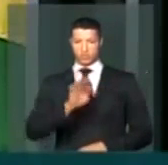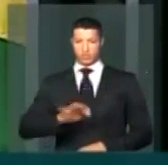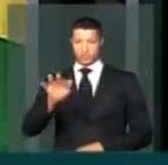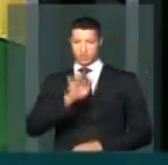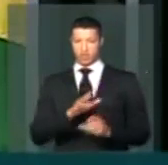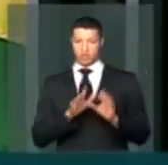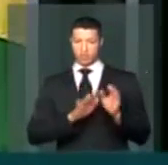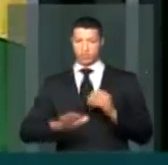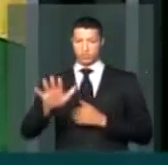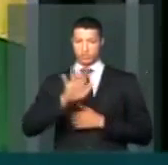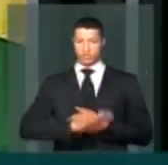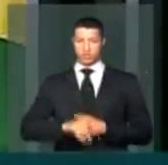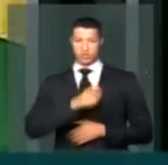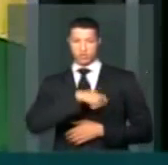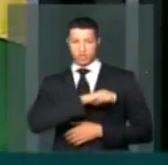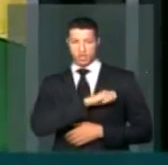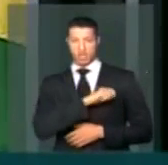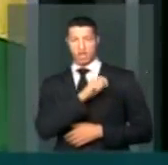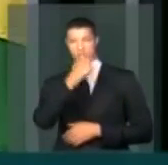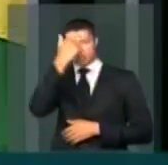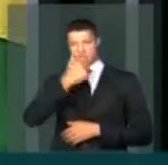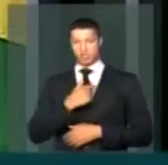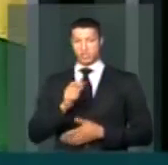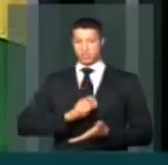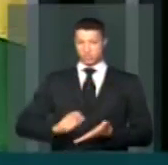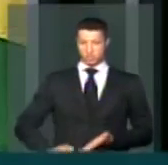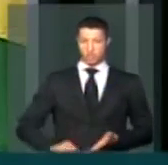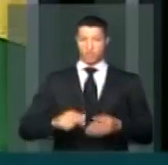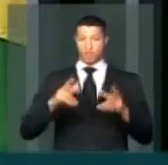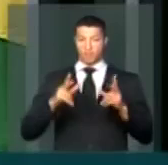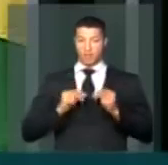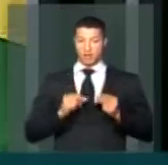geral, seja delegado, seja agente, seja escrivão,